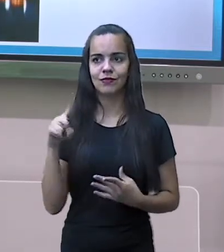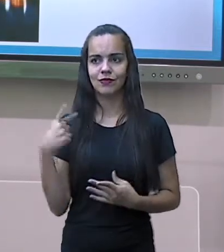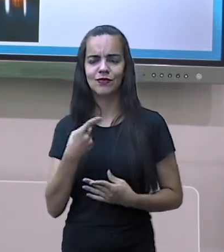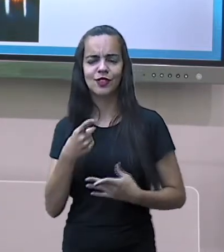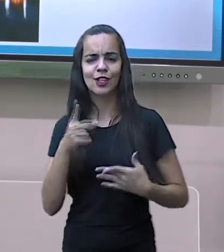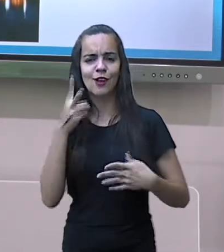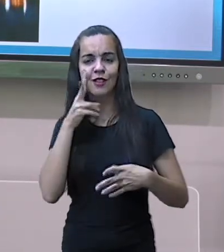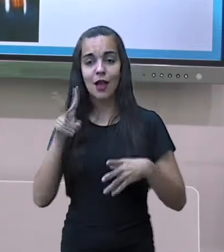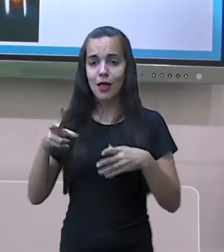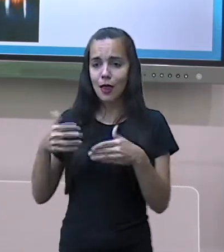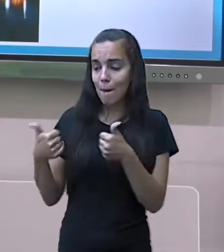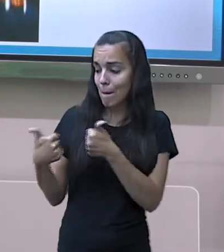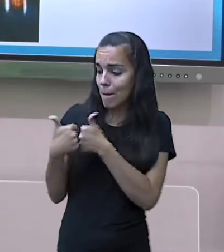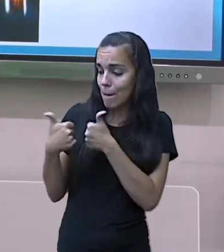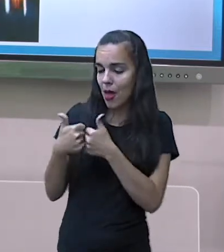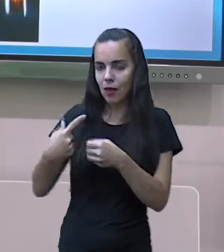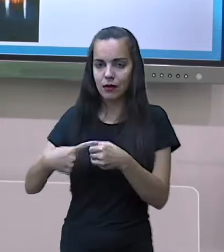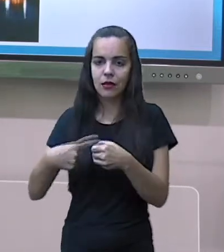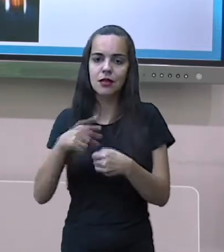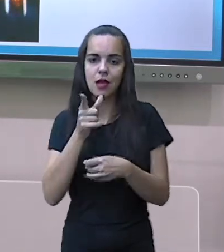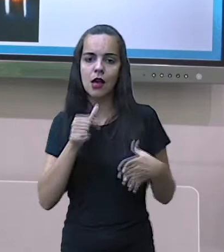das cidades e